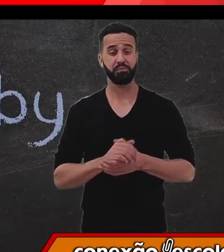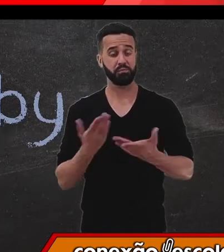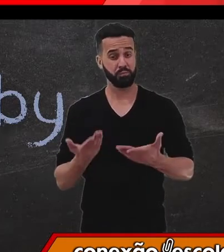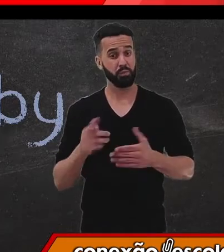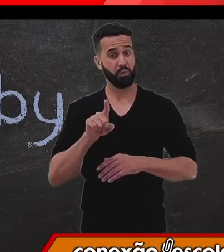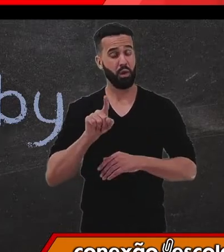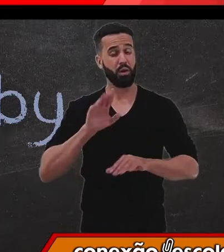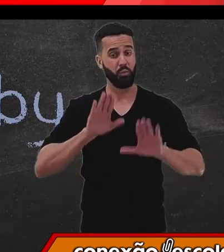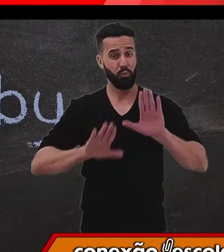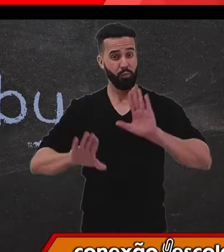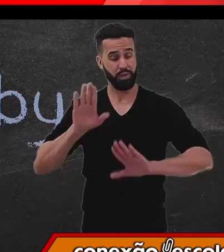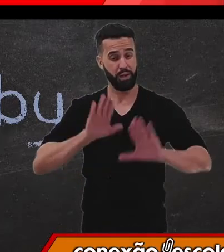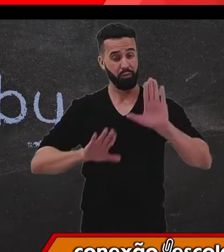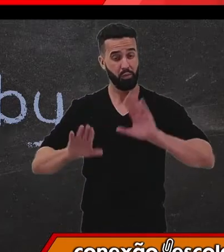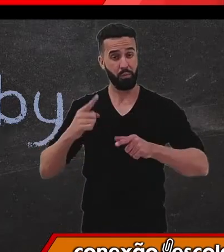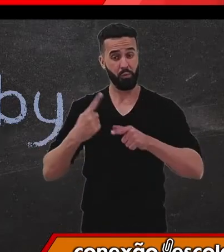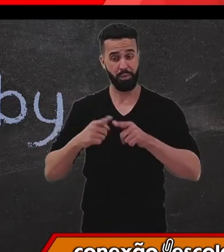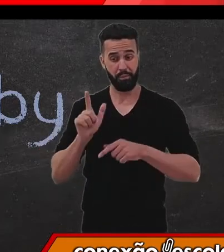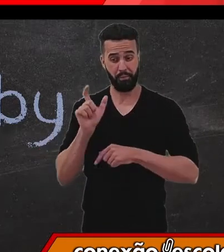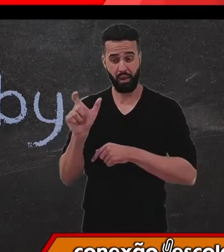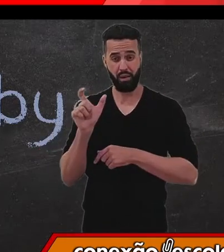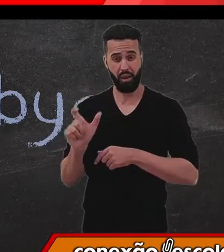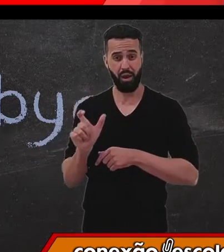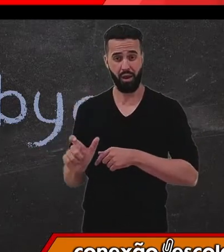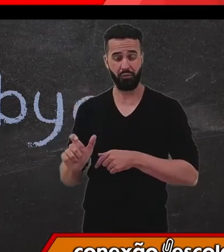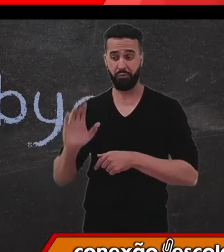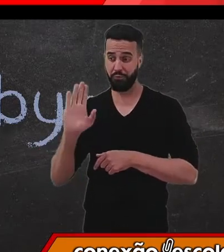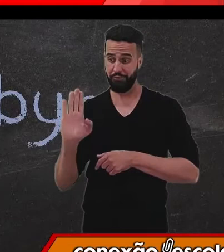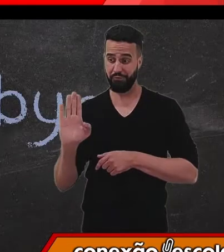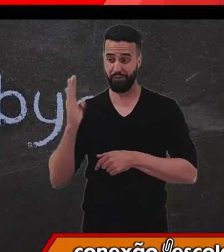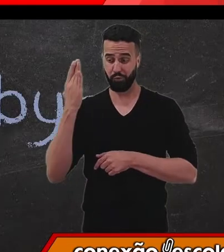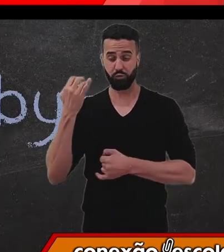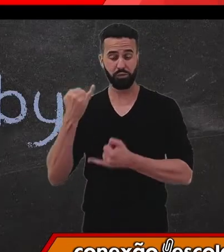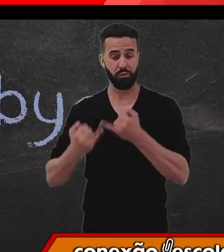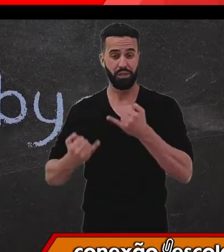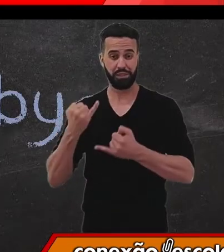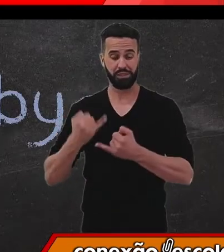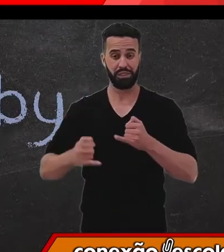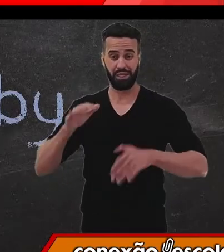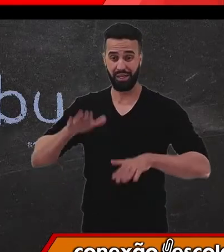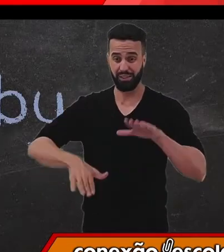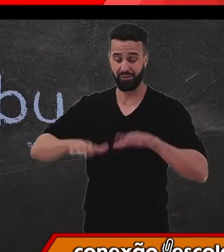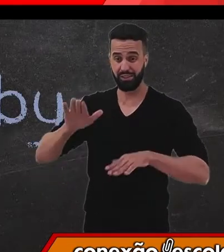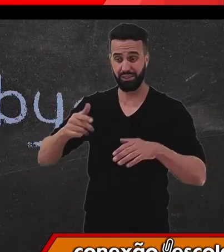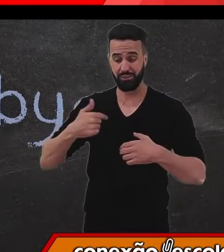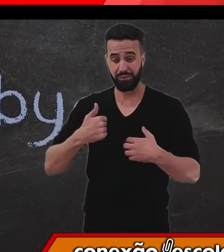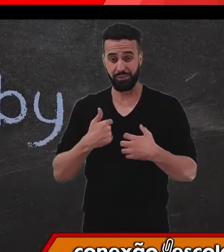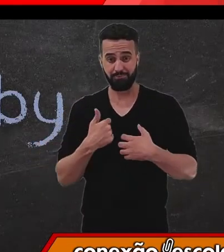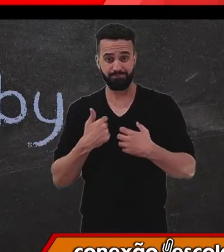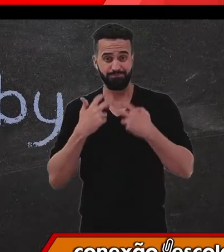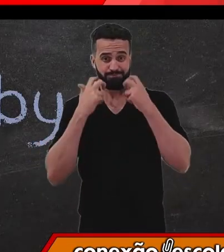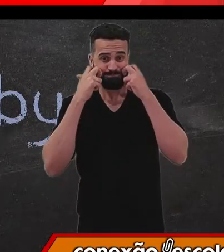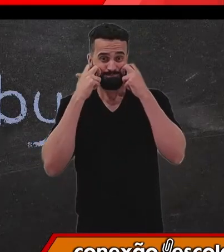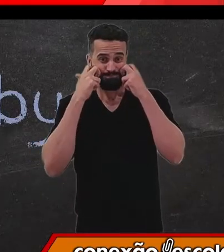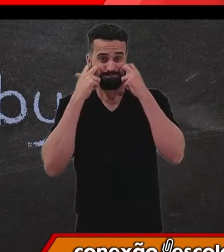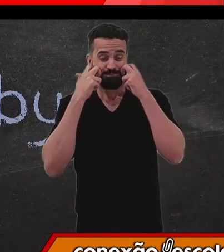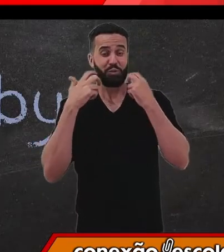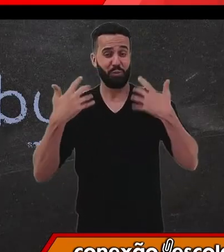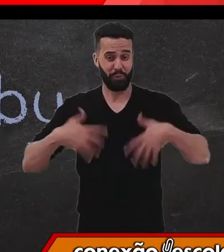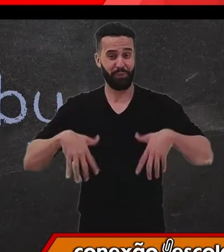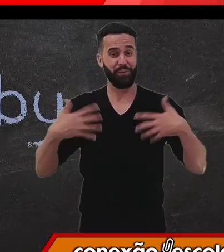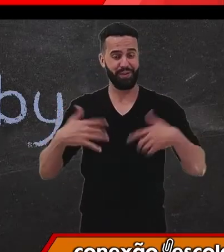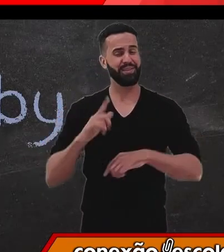muito cuidado com os falsos cognatos, porque eles podem nos colocar em algumas situações constrangedoras, né? Em outro momento eu